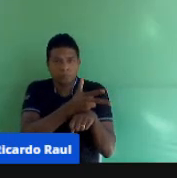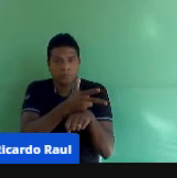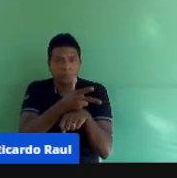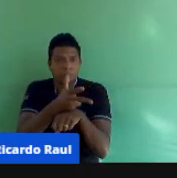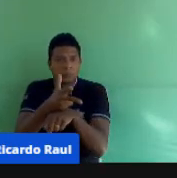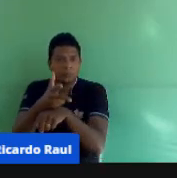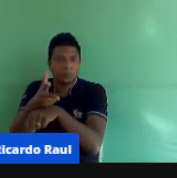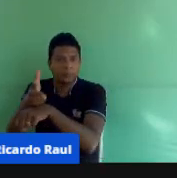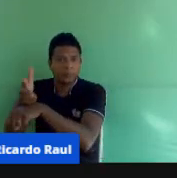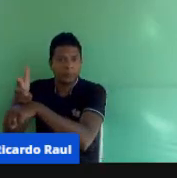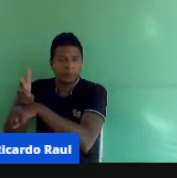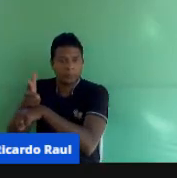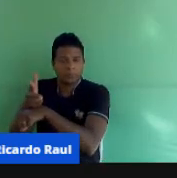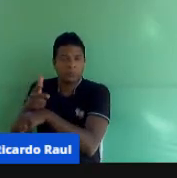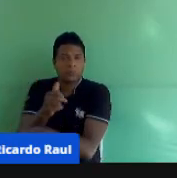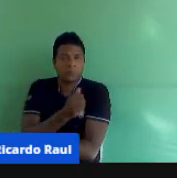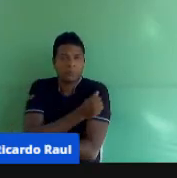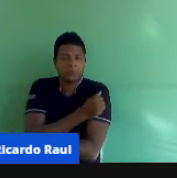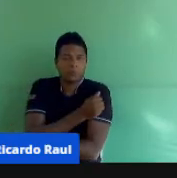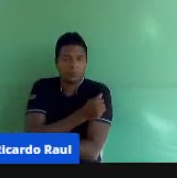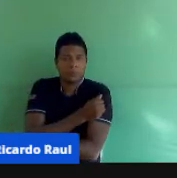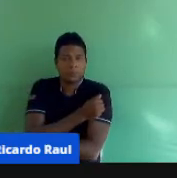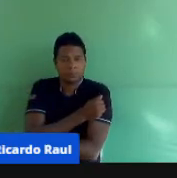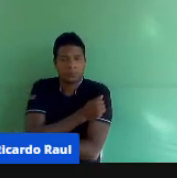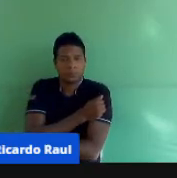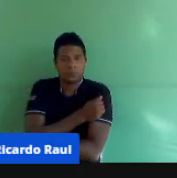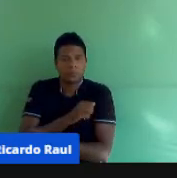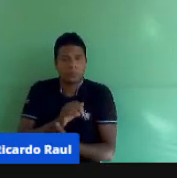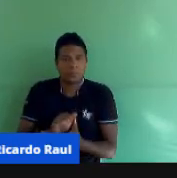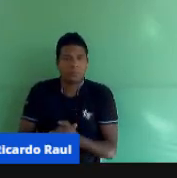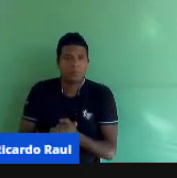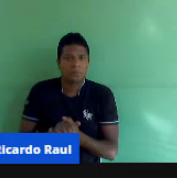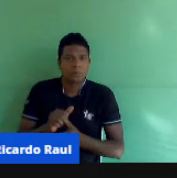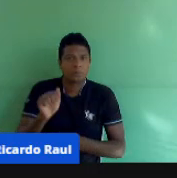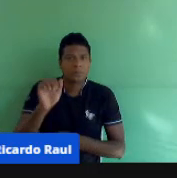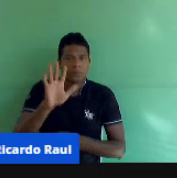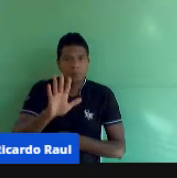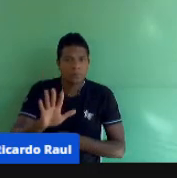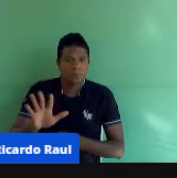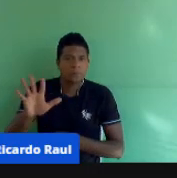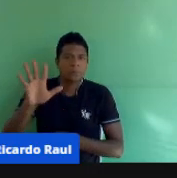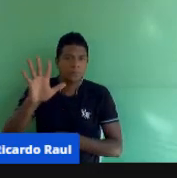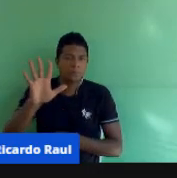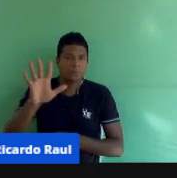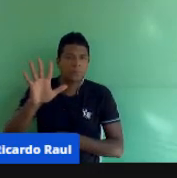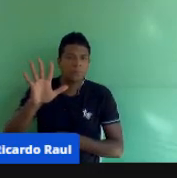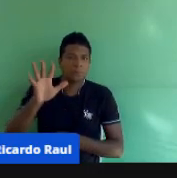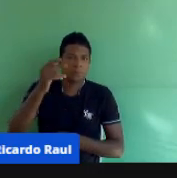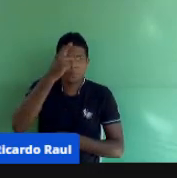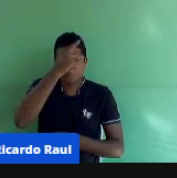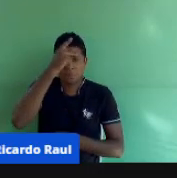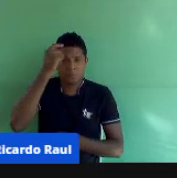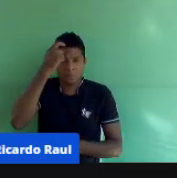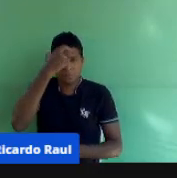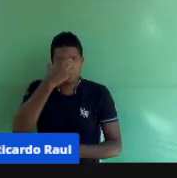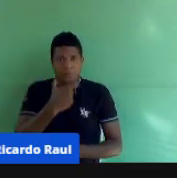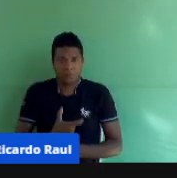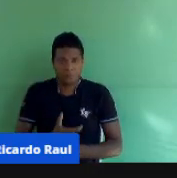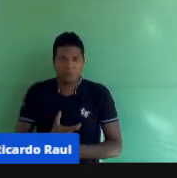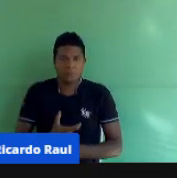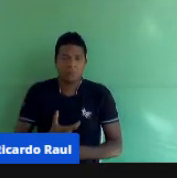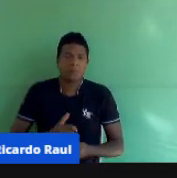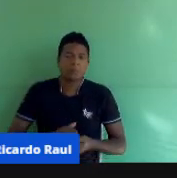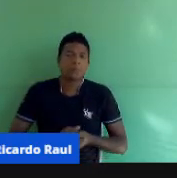recomendando para os seus alunos, você pode levar em consideração os imaginários tratados pelos personagens, ou